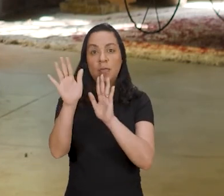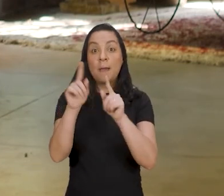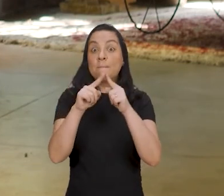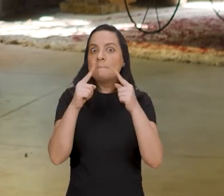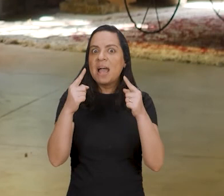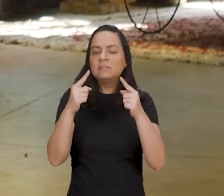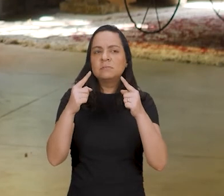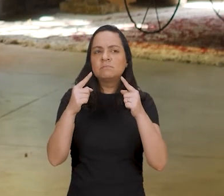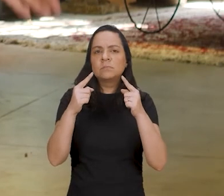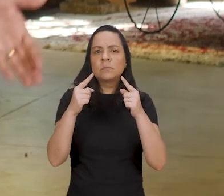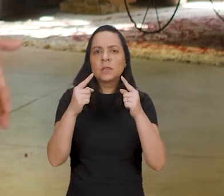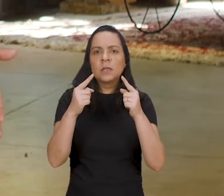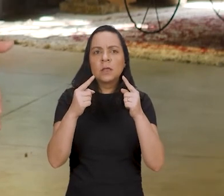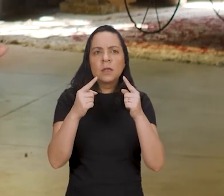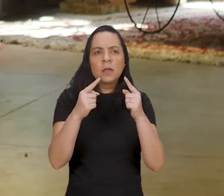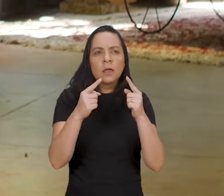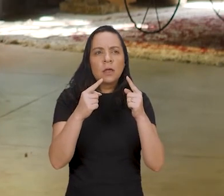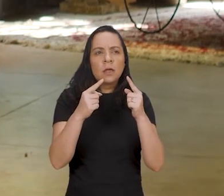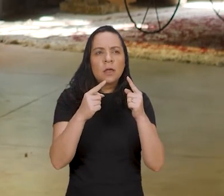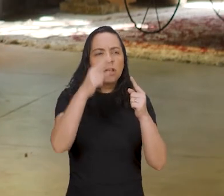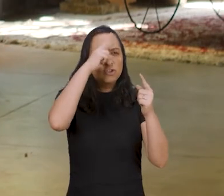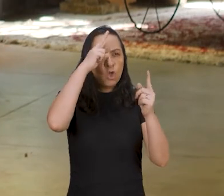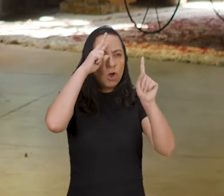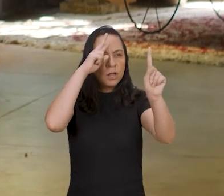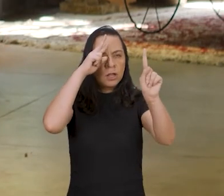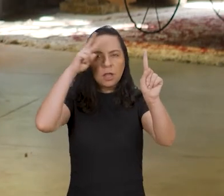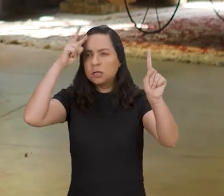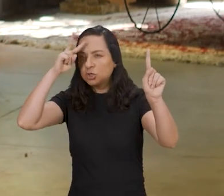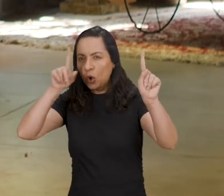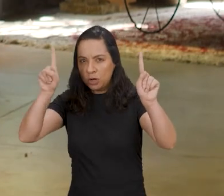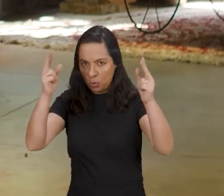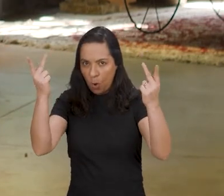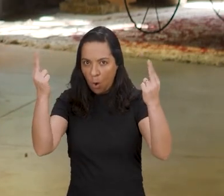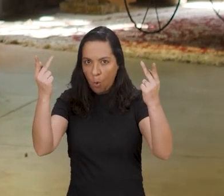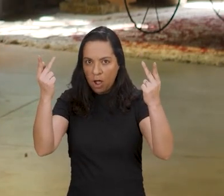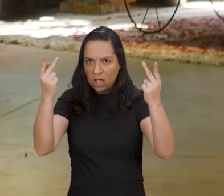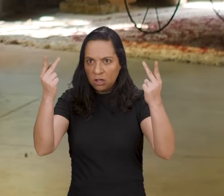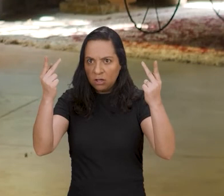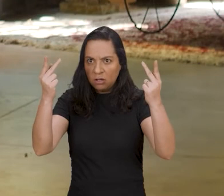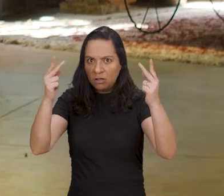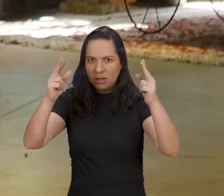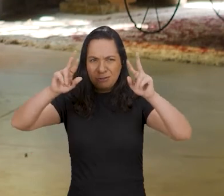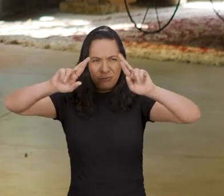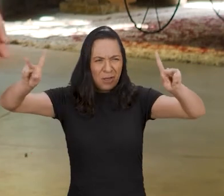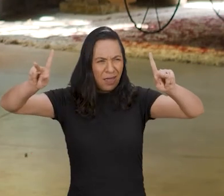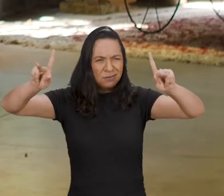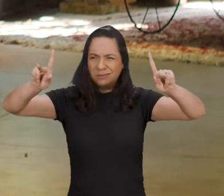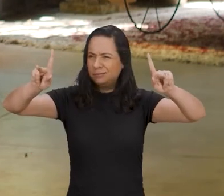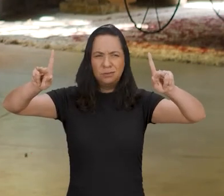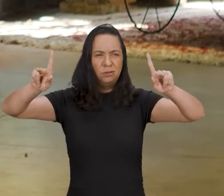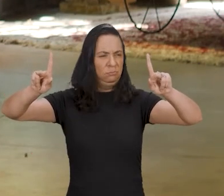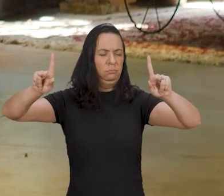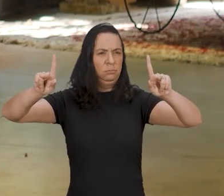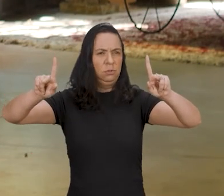perspectiva totalmente contrária, né? Eu falei, mas não é notícia? A notícia daqui não